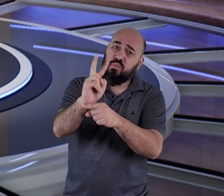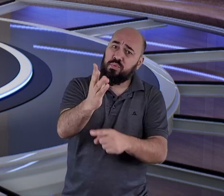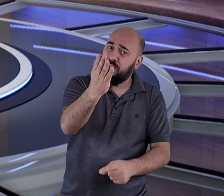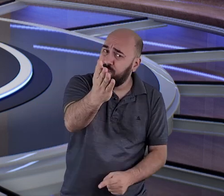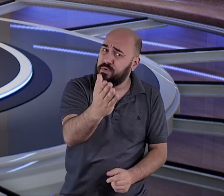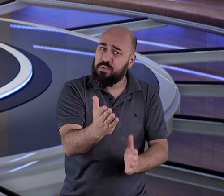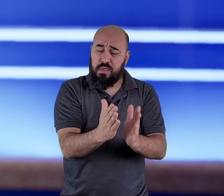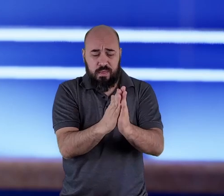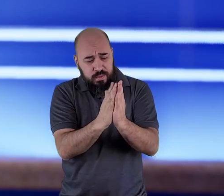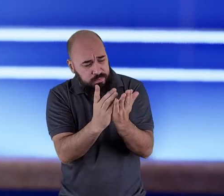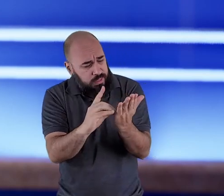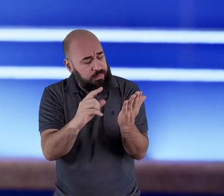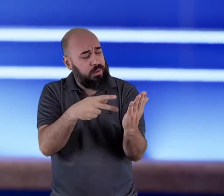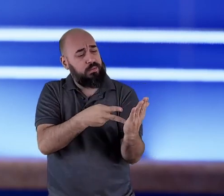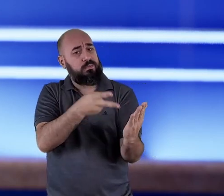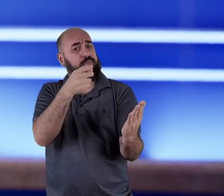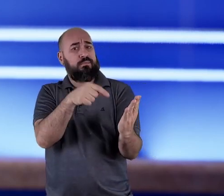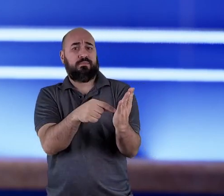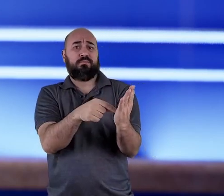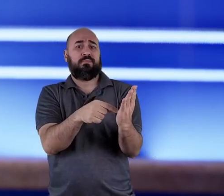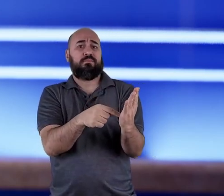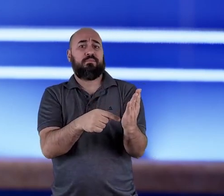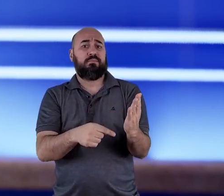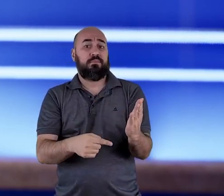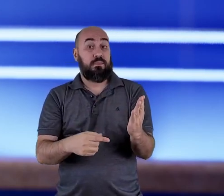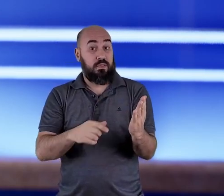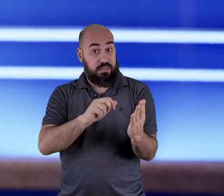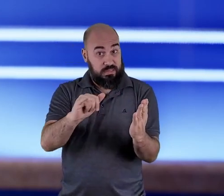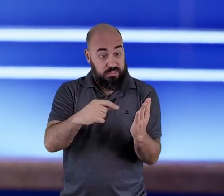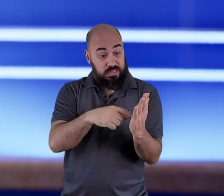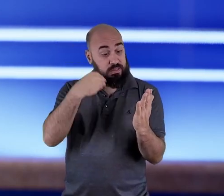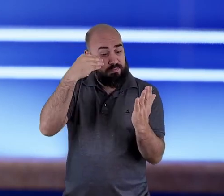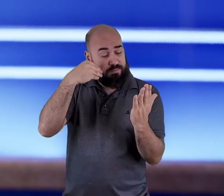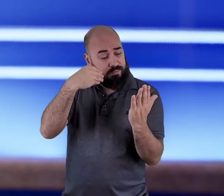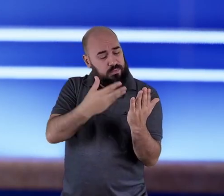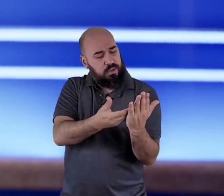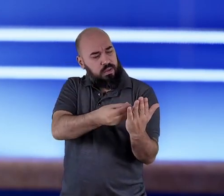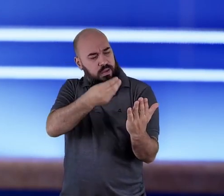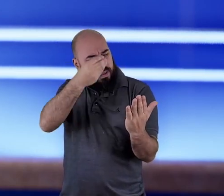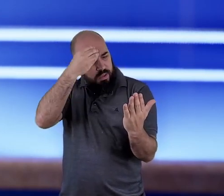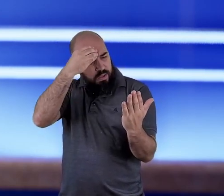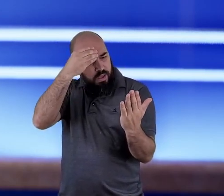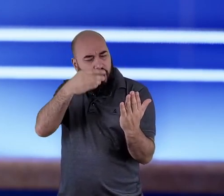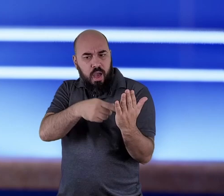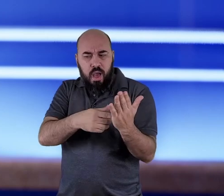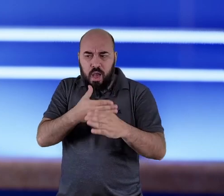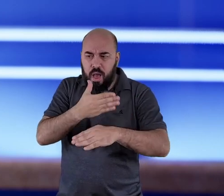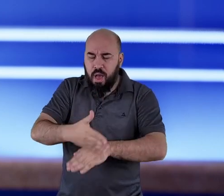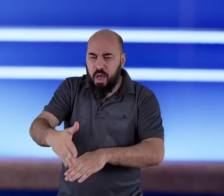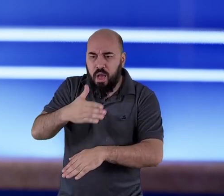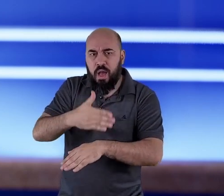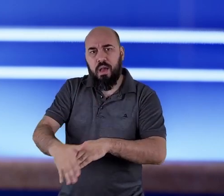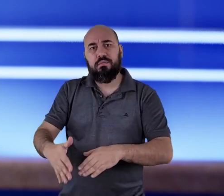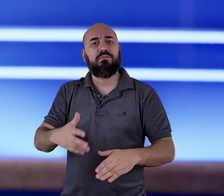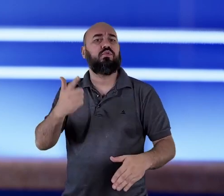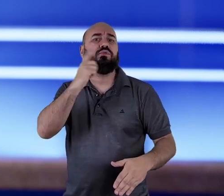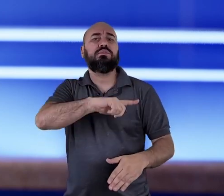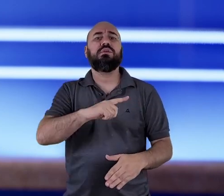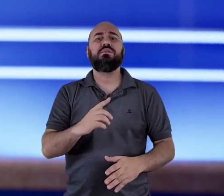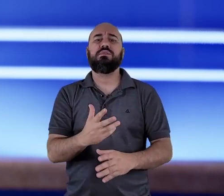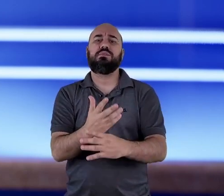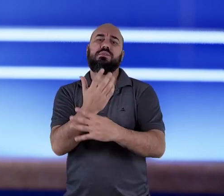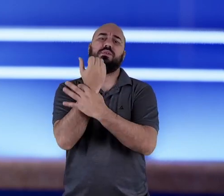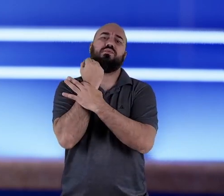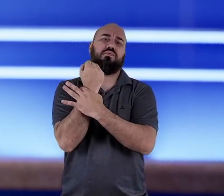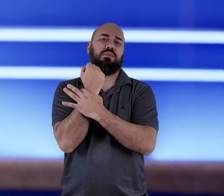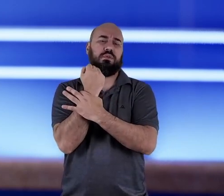você. Quando vivemos aquilo que a Bíblia nos apresenta, nós estamos seguros e protegidos, porque